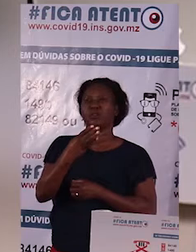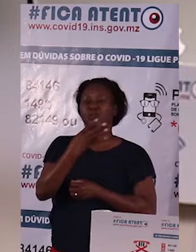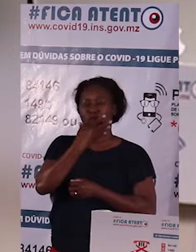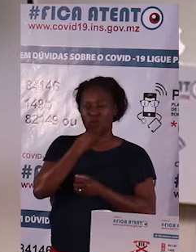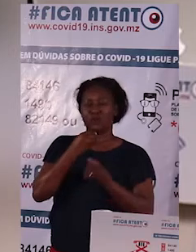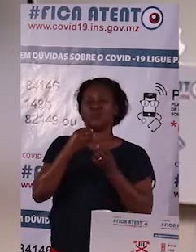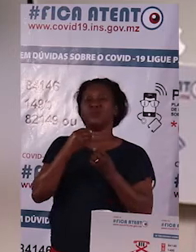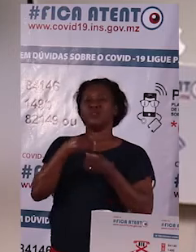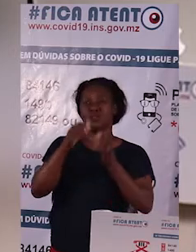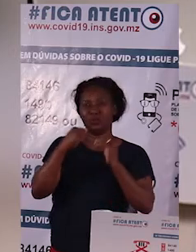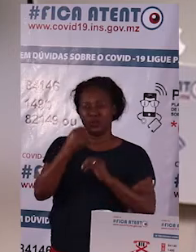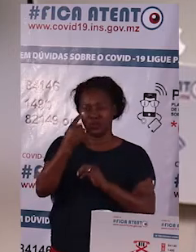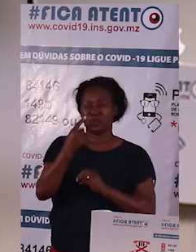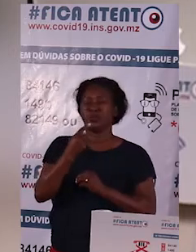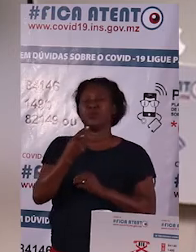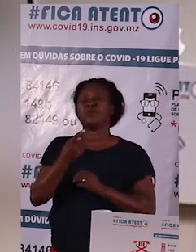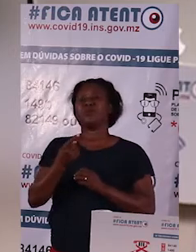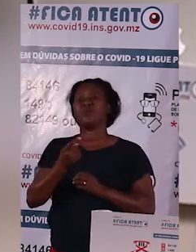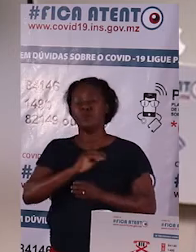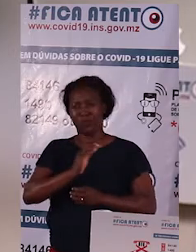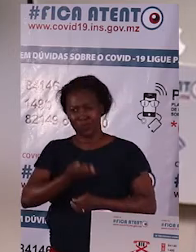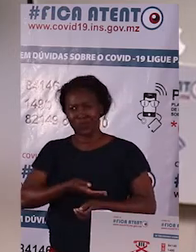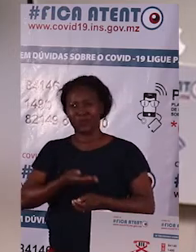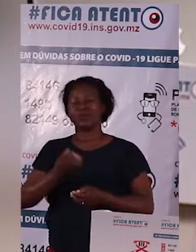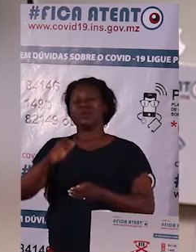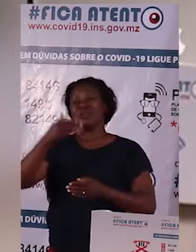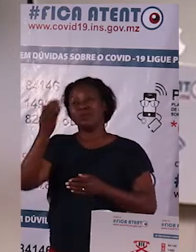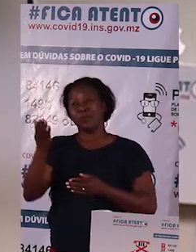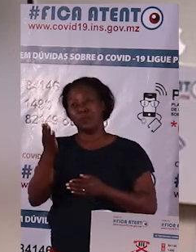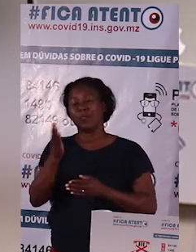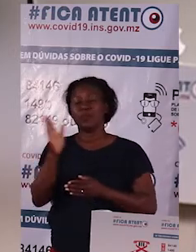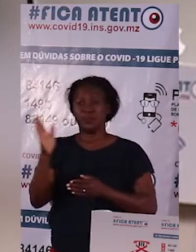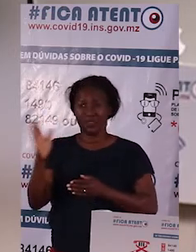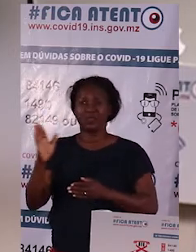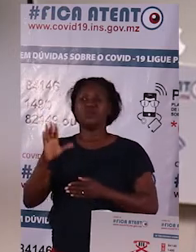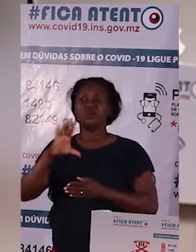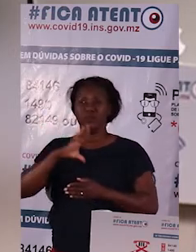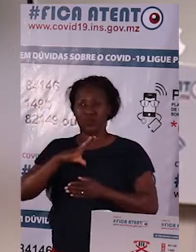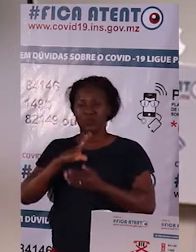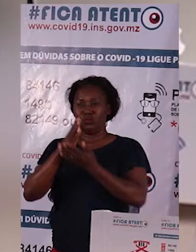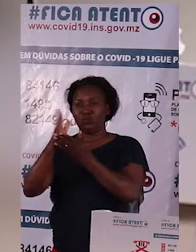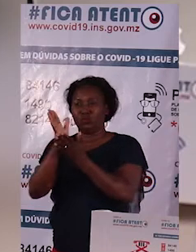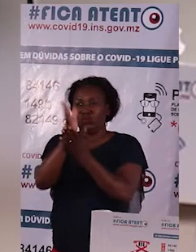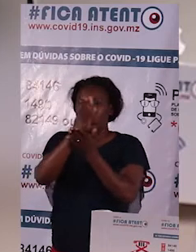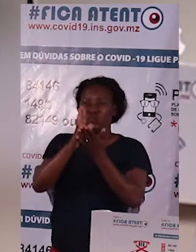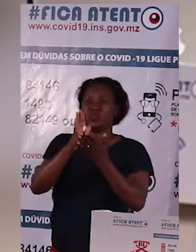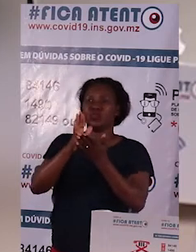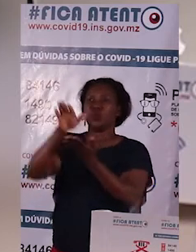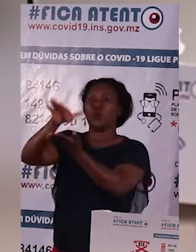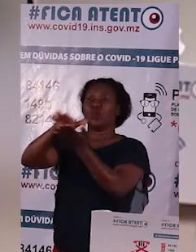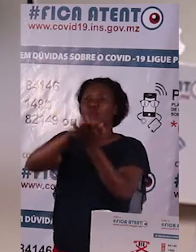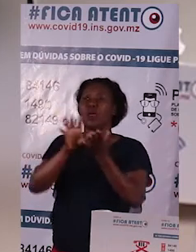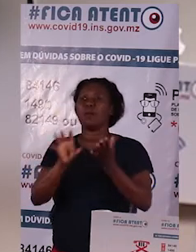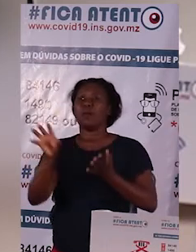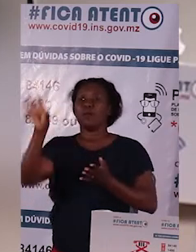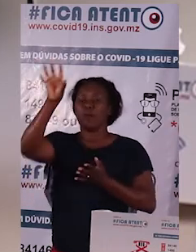feminino. Na parte superior, no canto direito, temos a distribuição das nacionalidades. Portanto, a maior